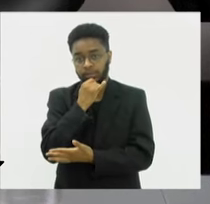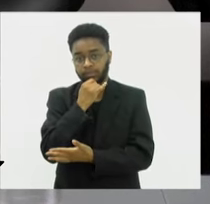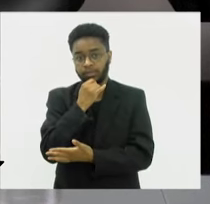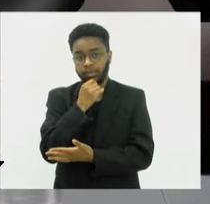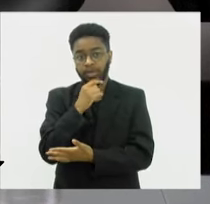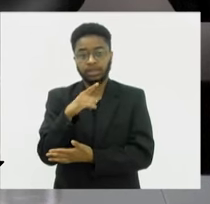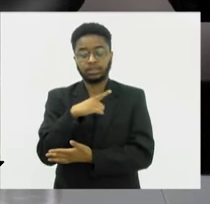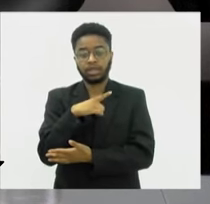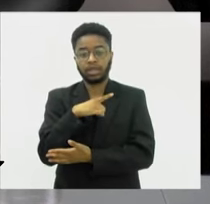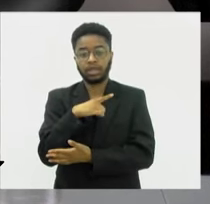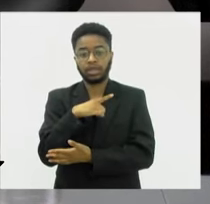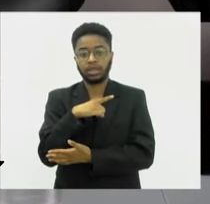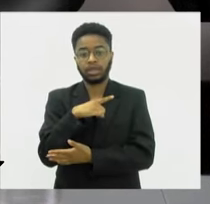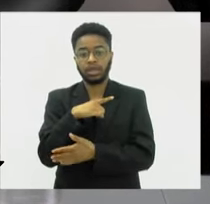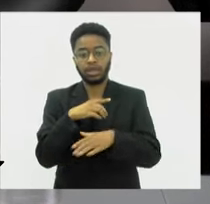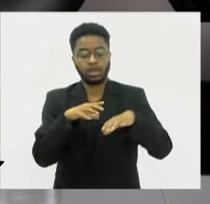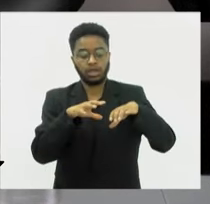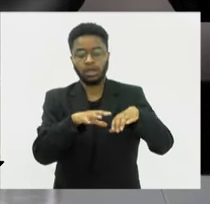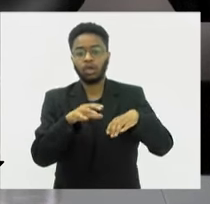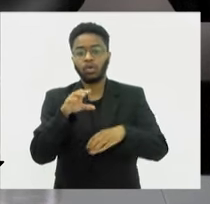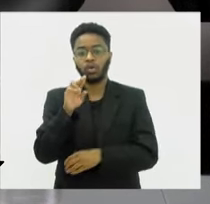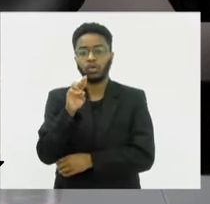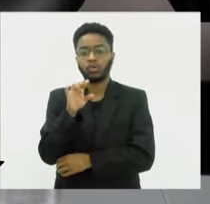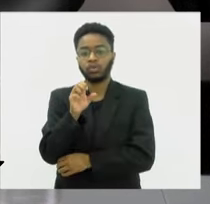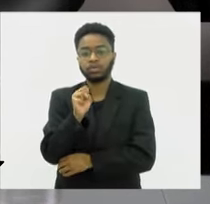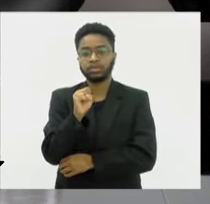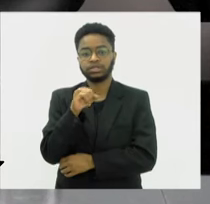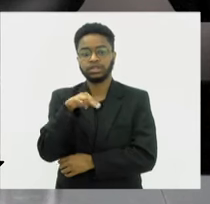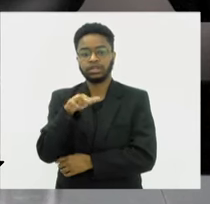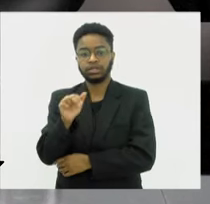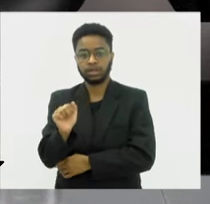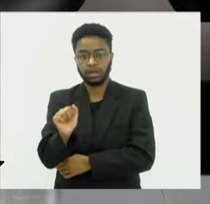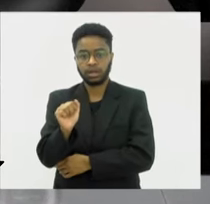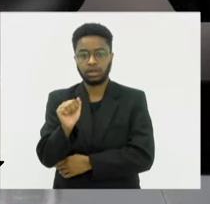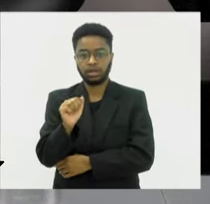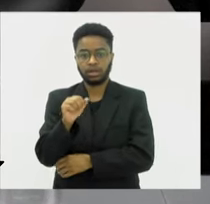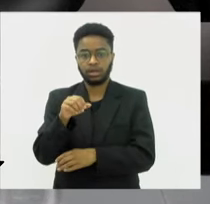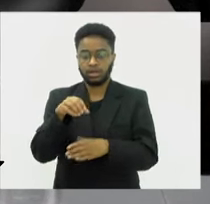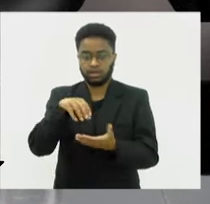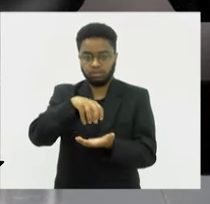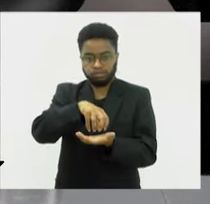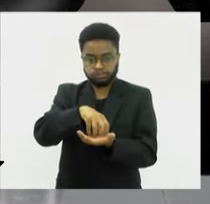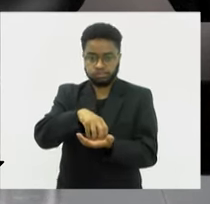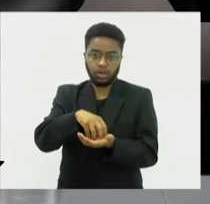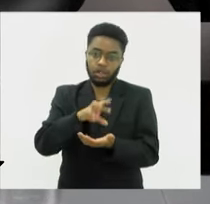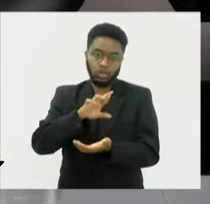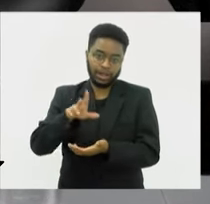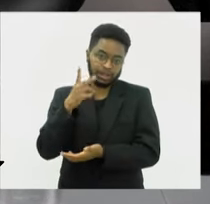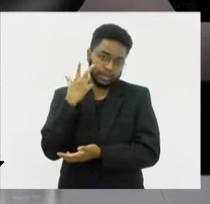de uma usina nuclear. Não é de ordem natural, mas é catástrofe da mesma forma.